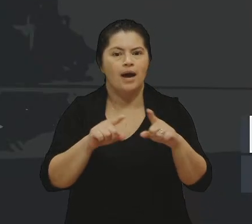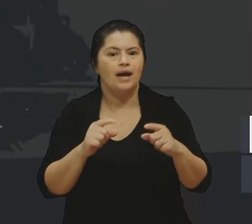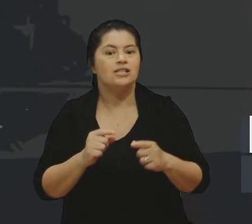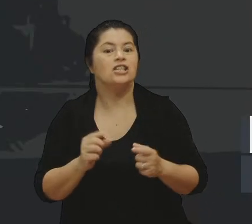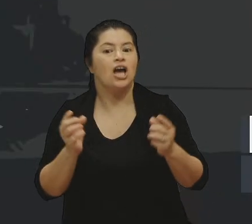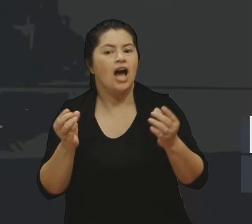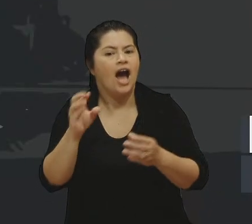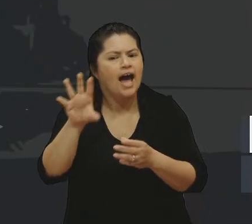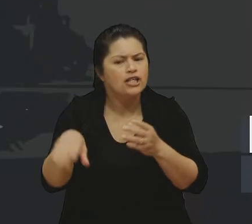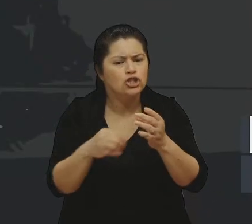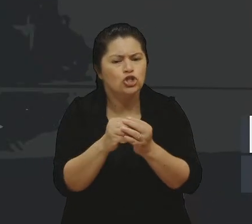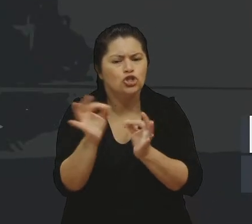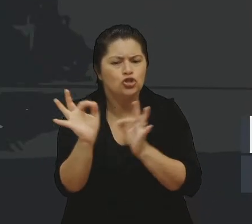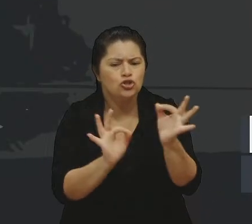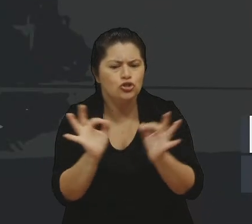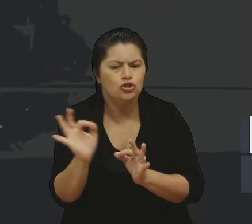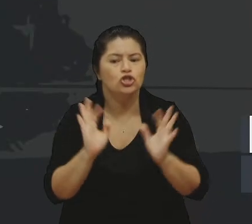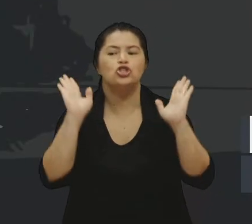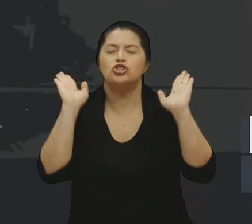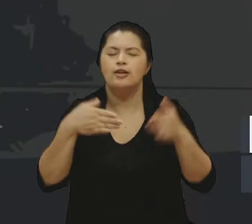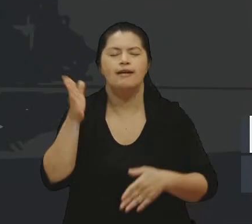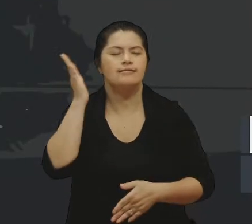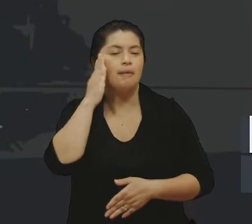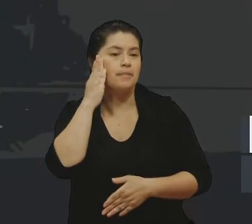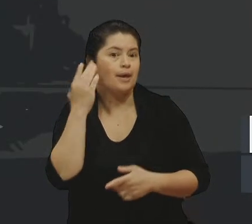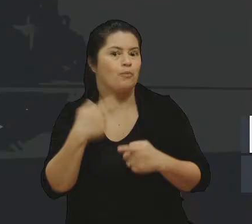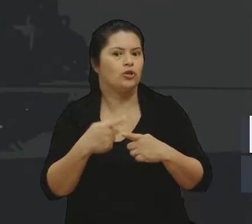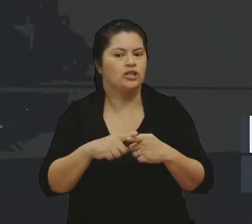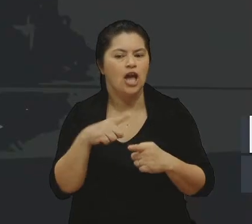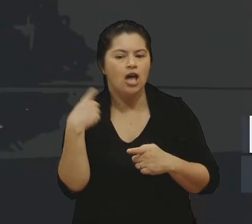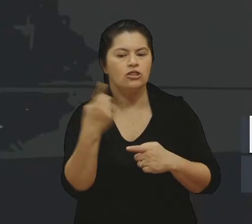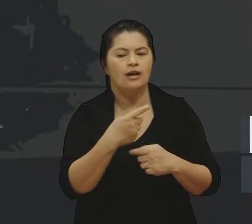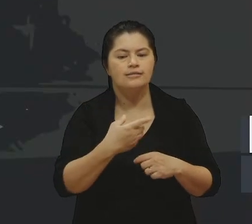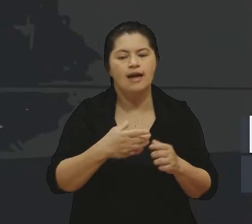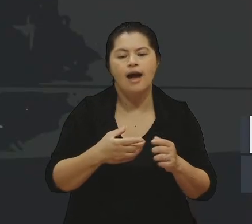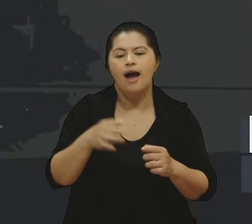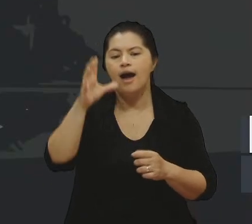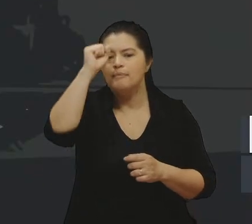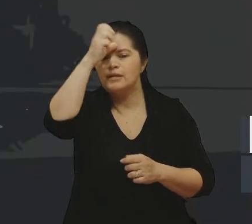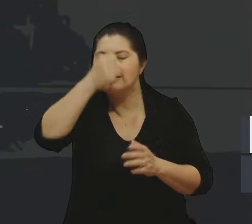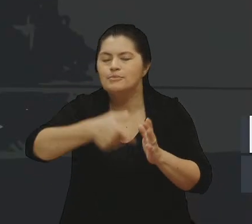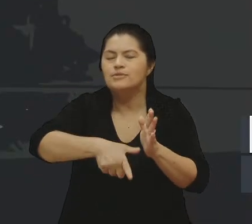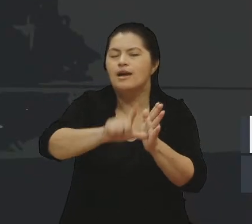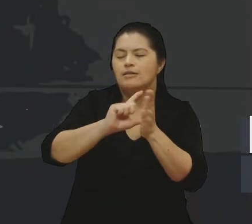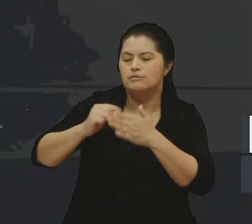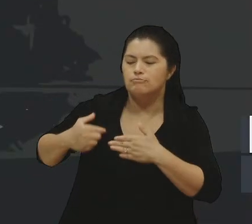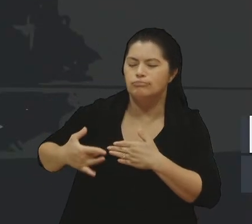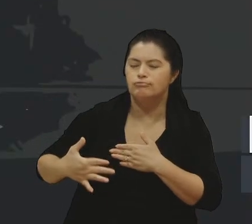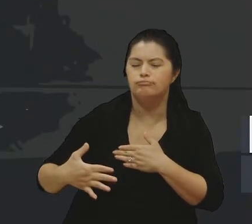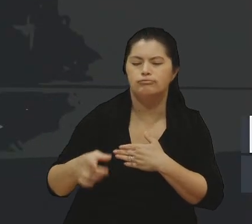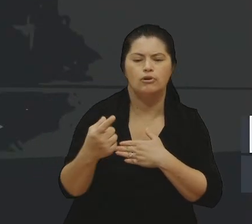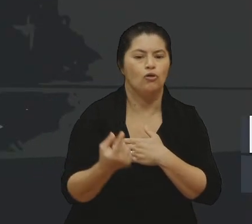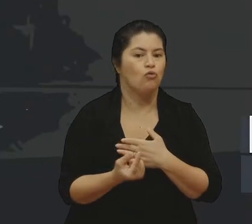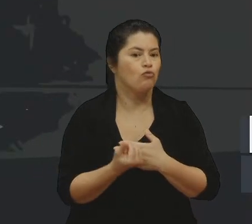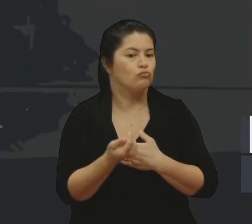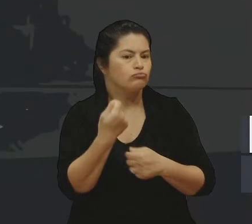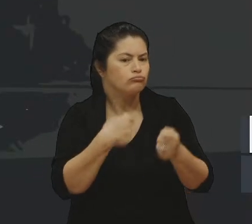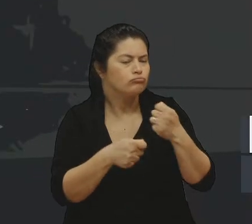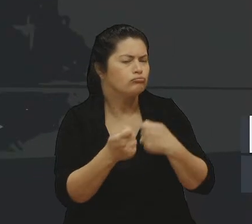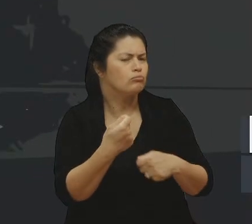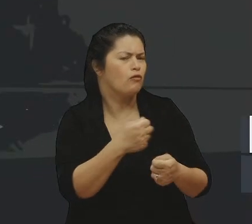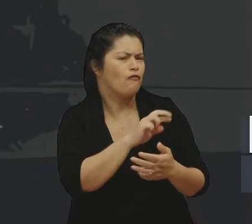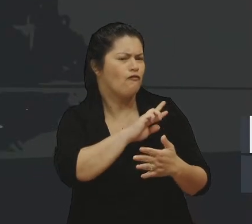administrava uma empresa. A maioria dos termos que a gente começa a escutar e não entende, fluxo de caixa, DRE,